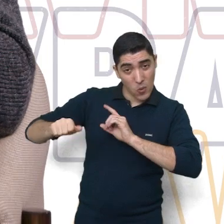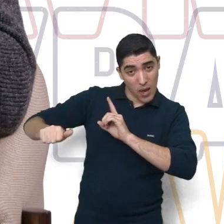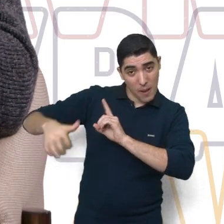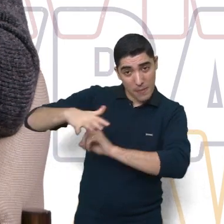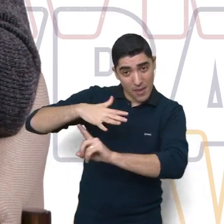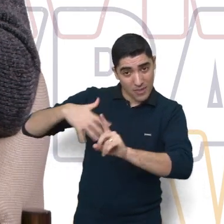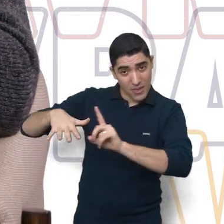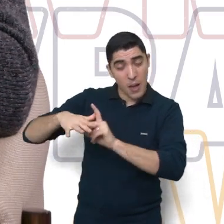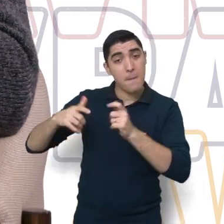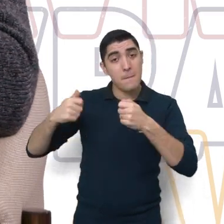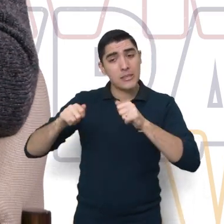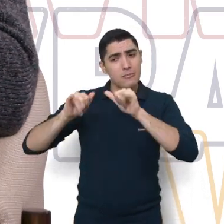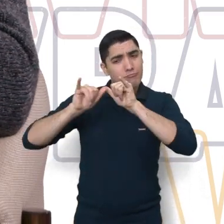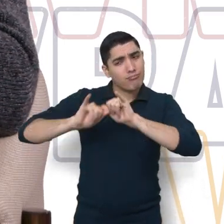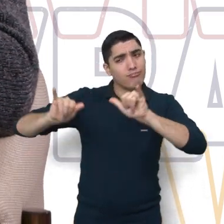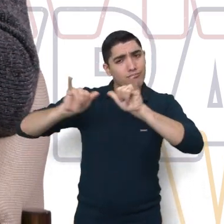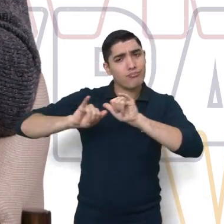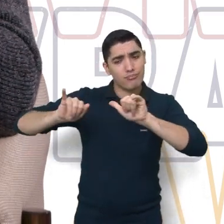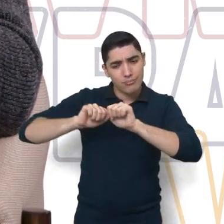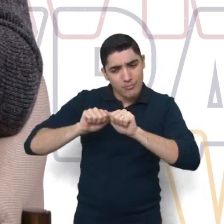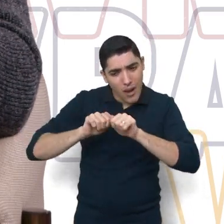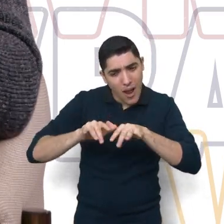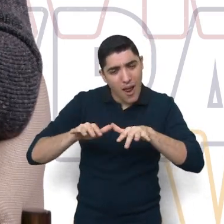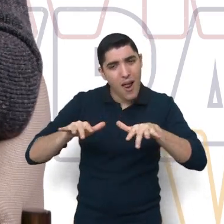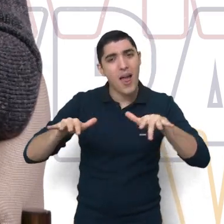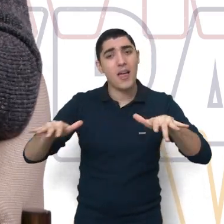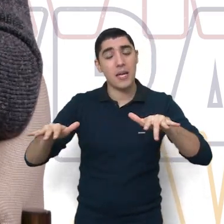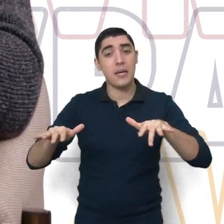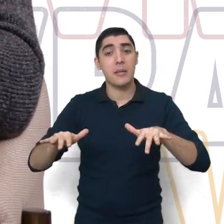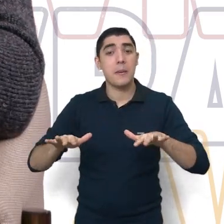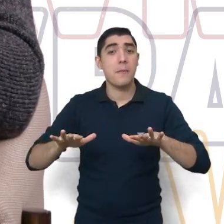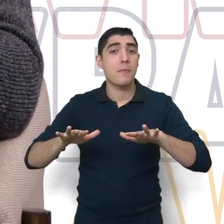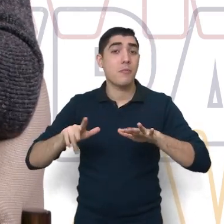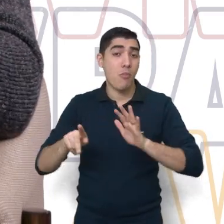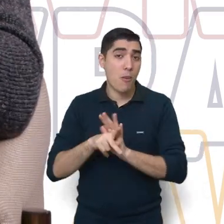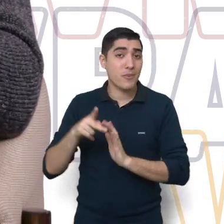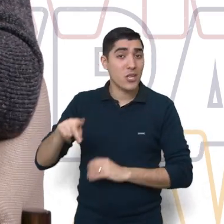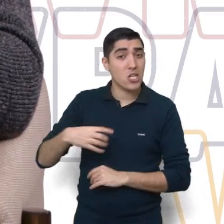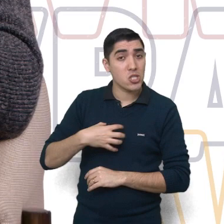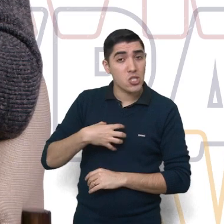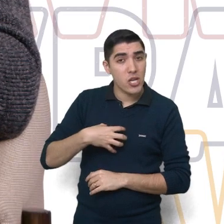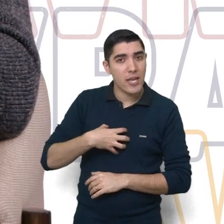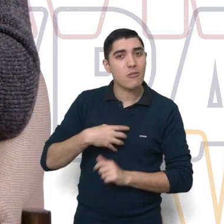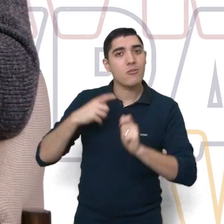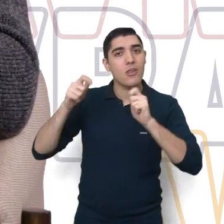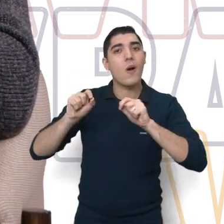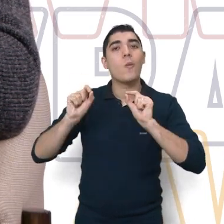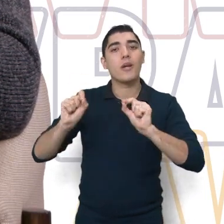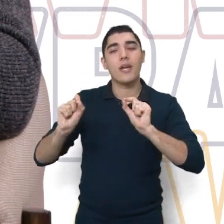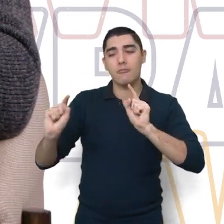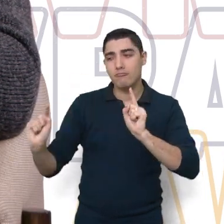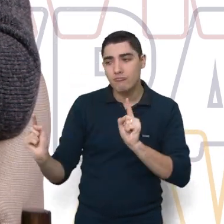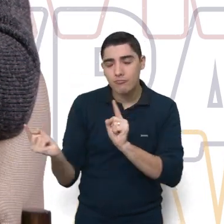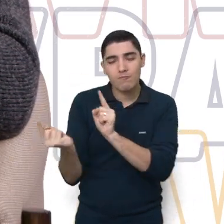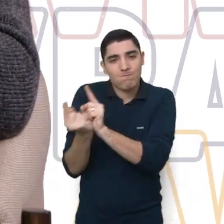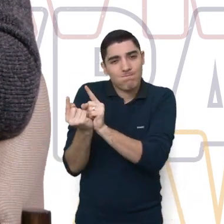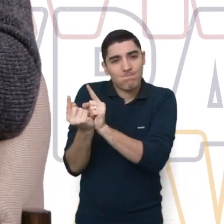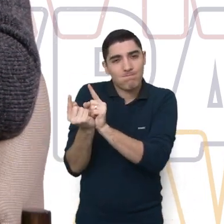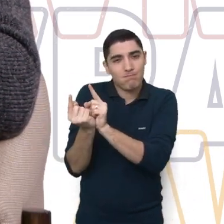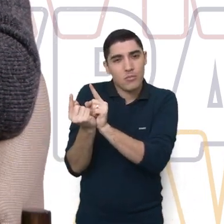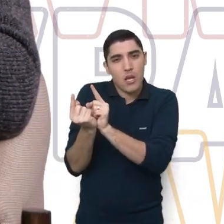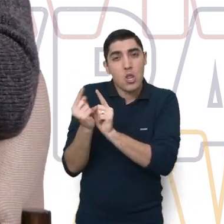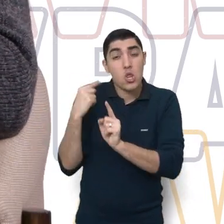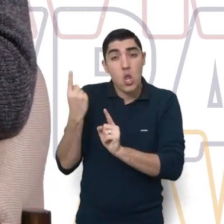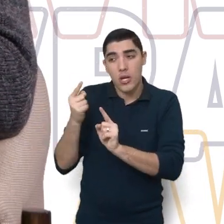ambiental ela tem que ser divulgar de uma forma Ampla mas de uma maneira em que ela nos aproxime a